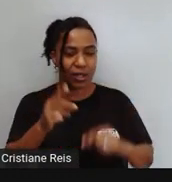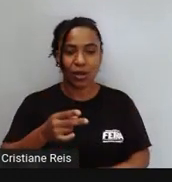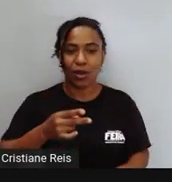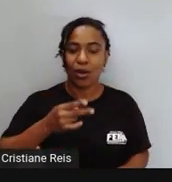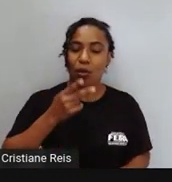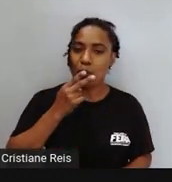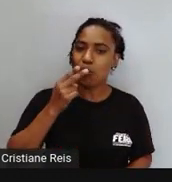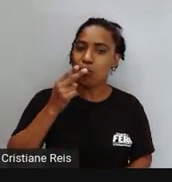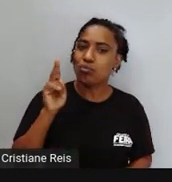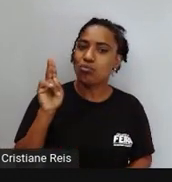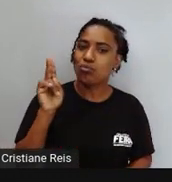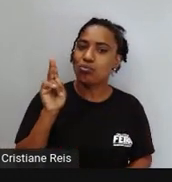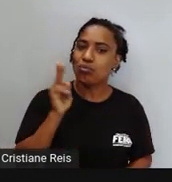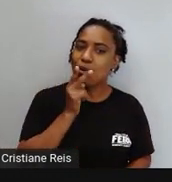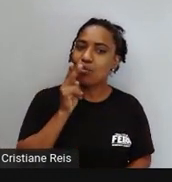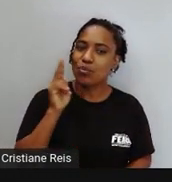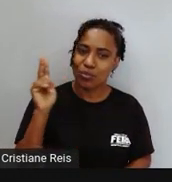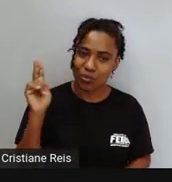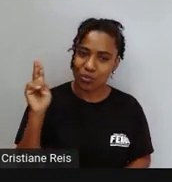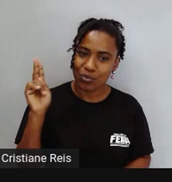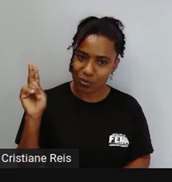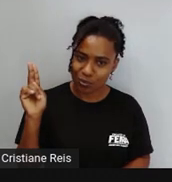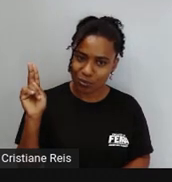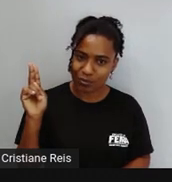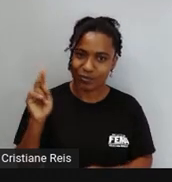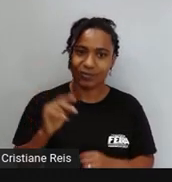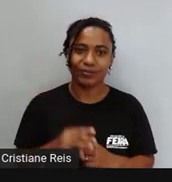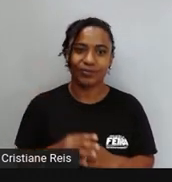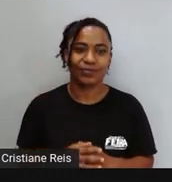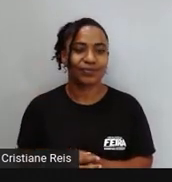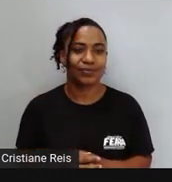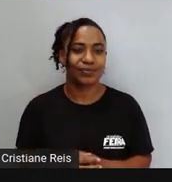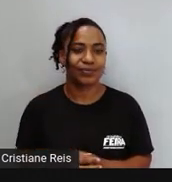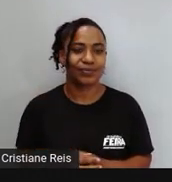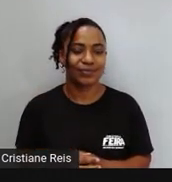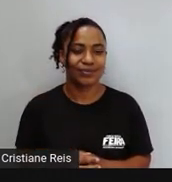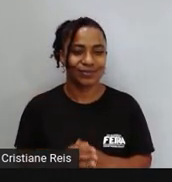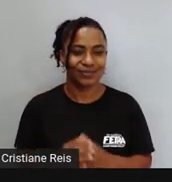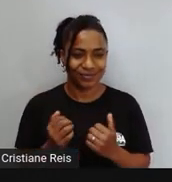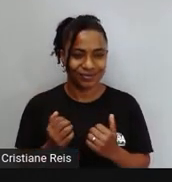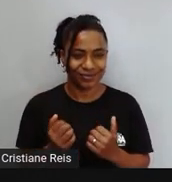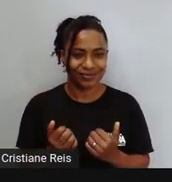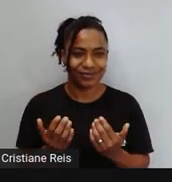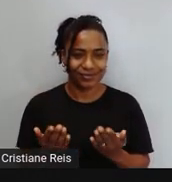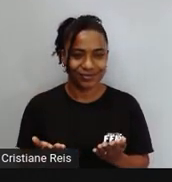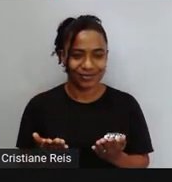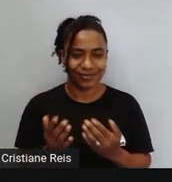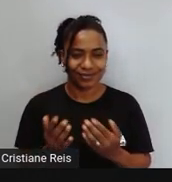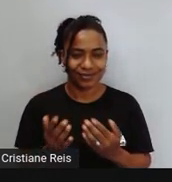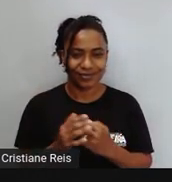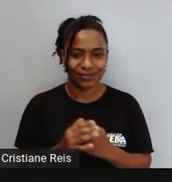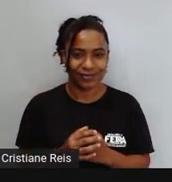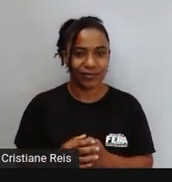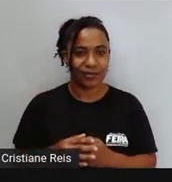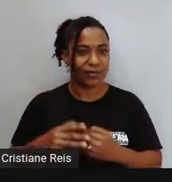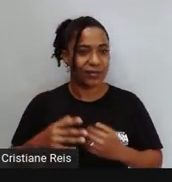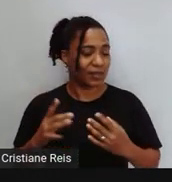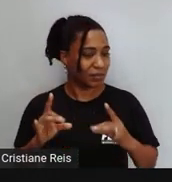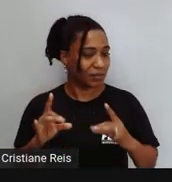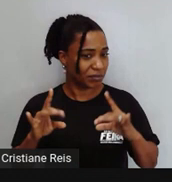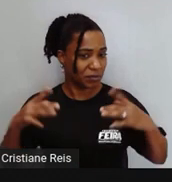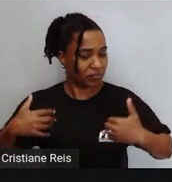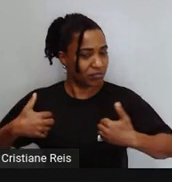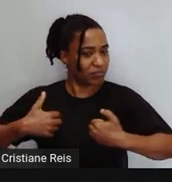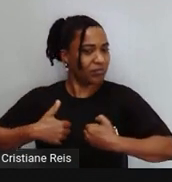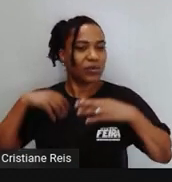the furs, the diamonds, the paint on the wall, peles, diamantes e